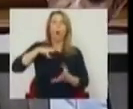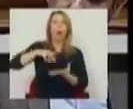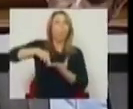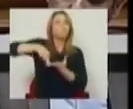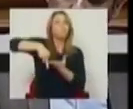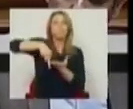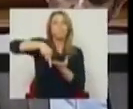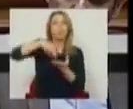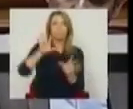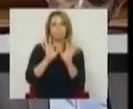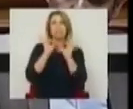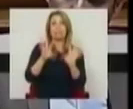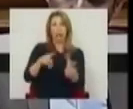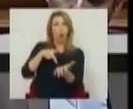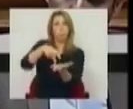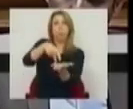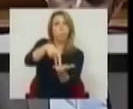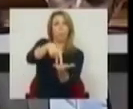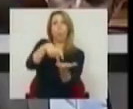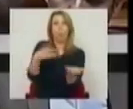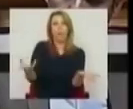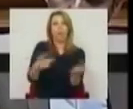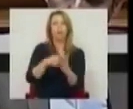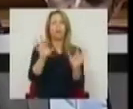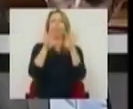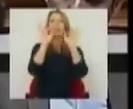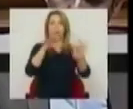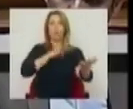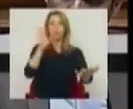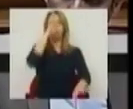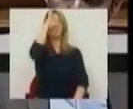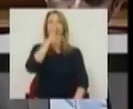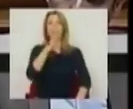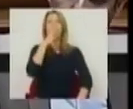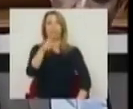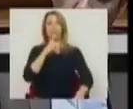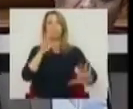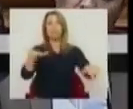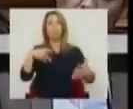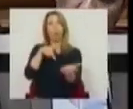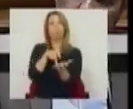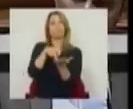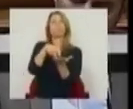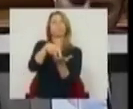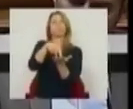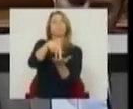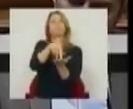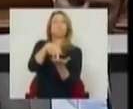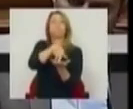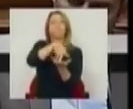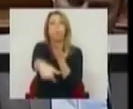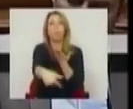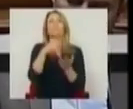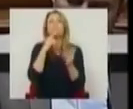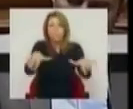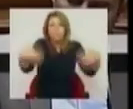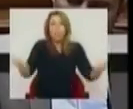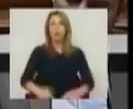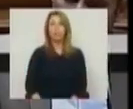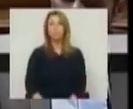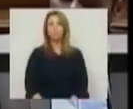Sr. Primeiro-Ministro, e bem, a gente corre o risco de se estampar na próxima esquina. Por isso, aquilo que o Governo